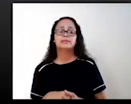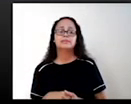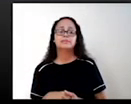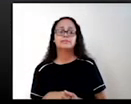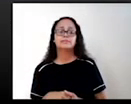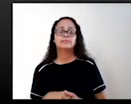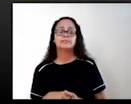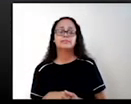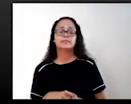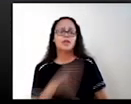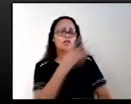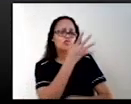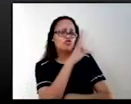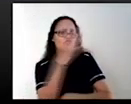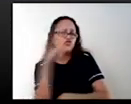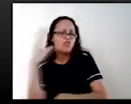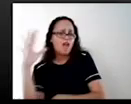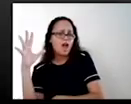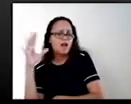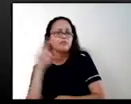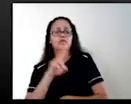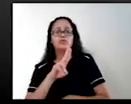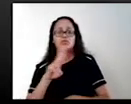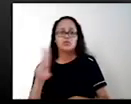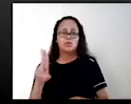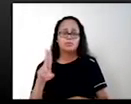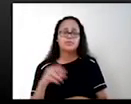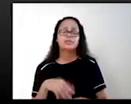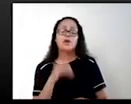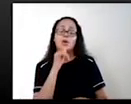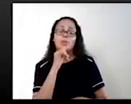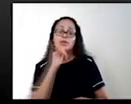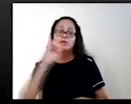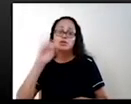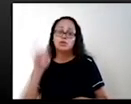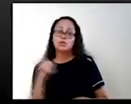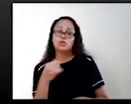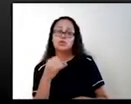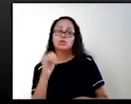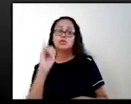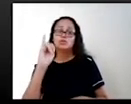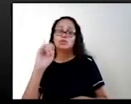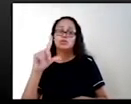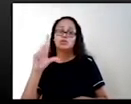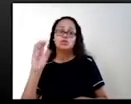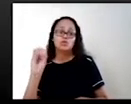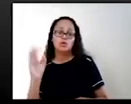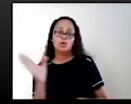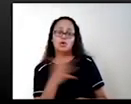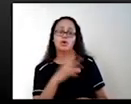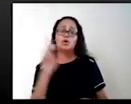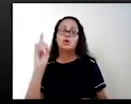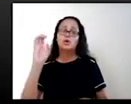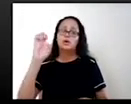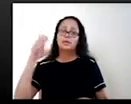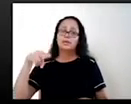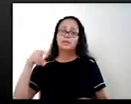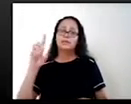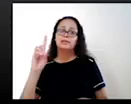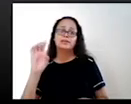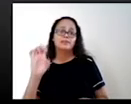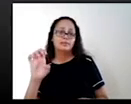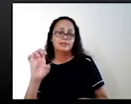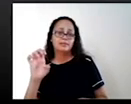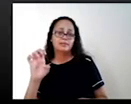é, de árvores, tá? O giló, o dendê, que pode ser tanto o fruto quanto a palmeira, que dá o dendê,